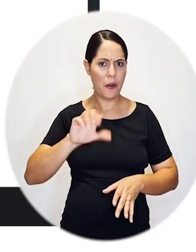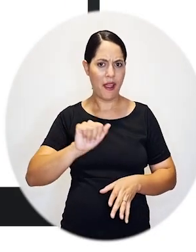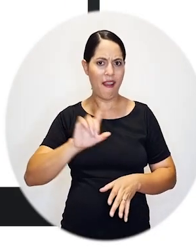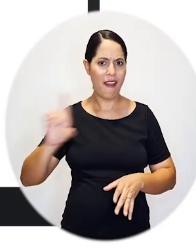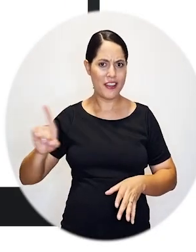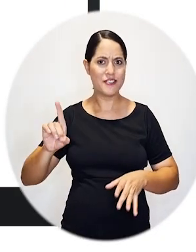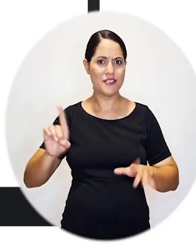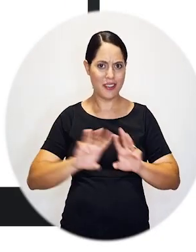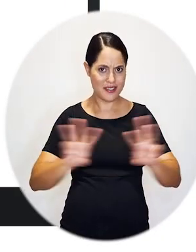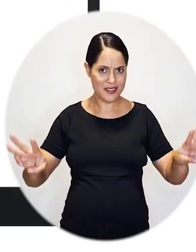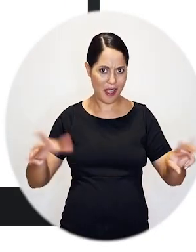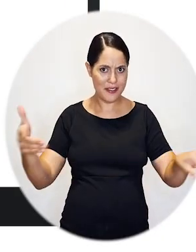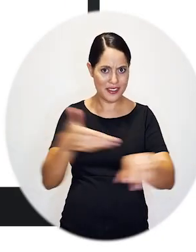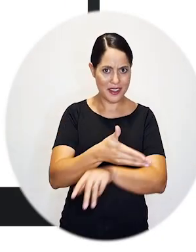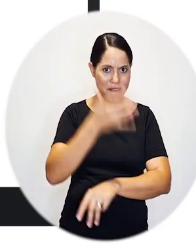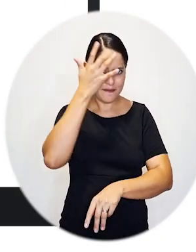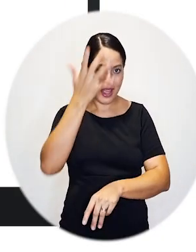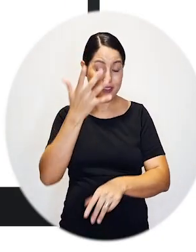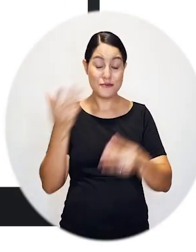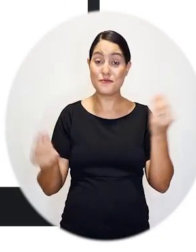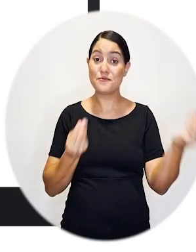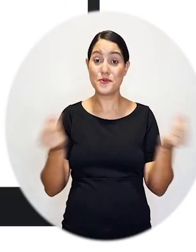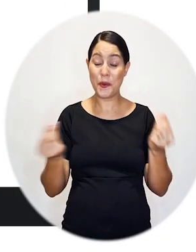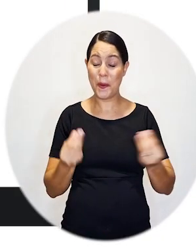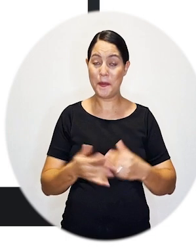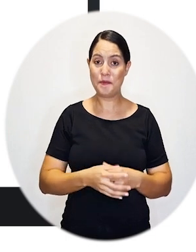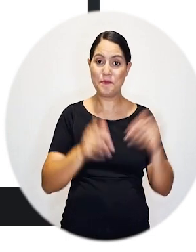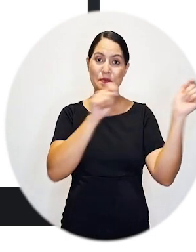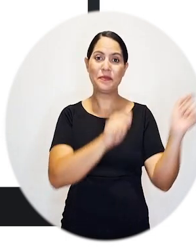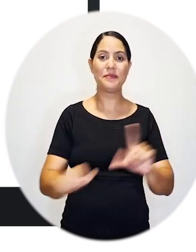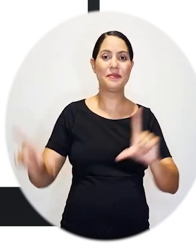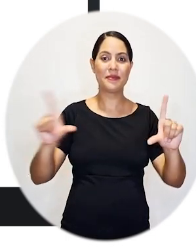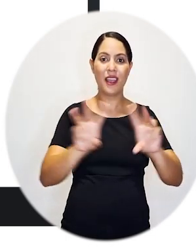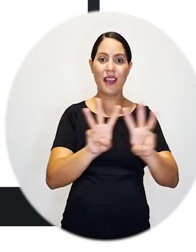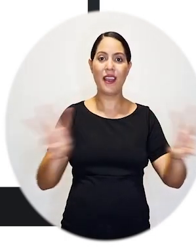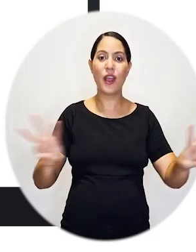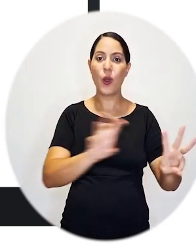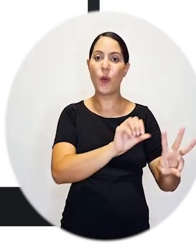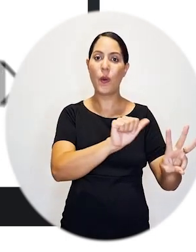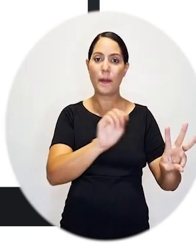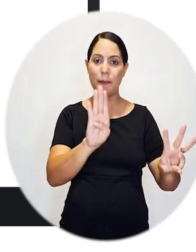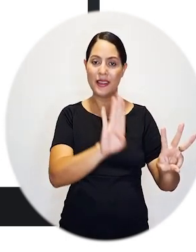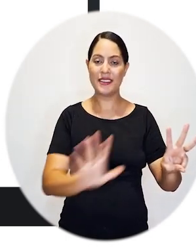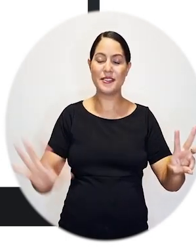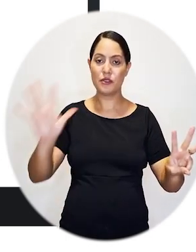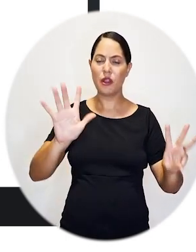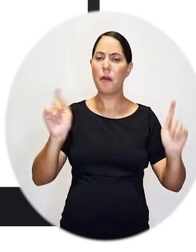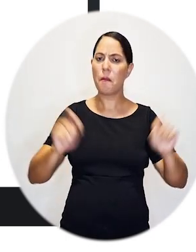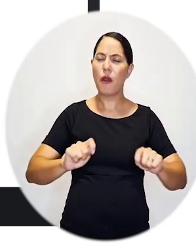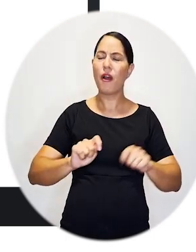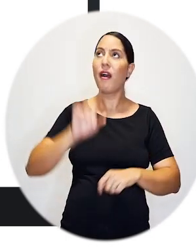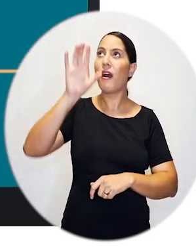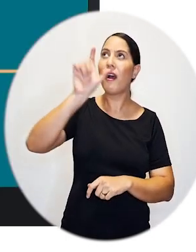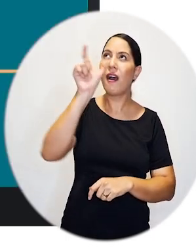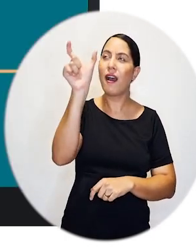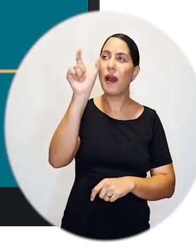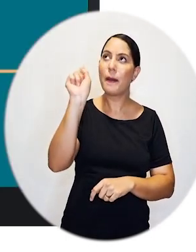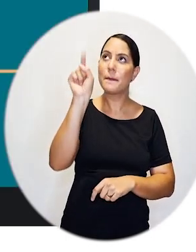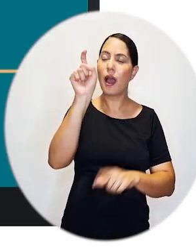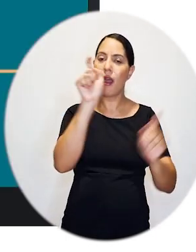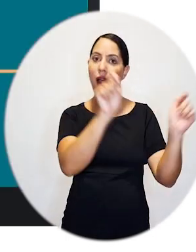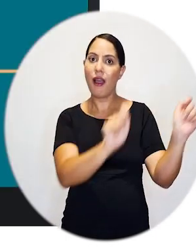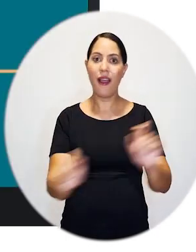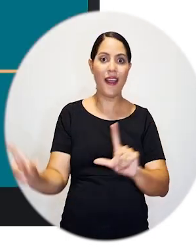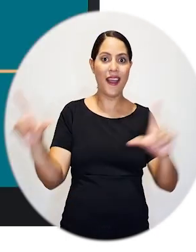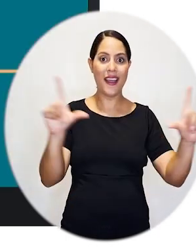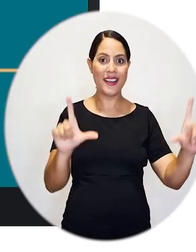da CONCAD pelo site da Ordem dos Advogados do Brasil? Na página da OAB Nacional, basta clicar no ícone CONCAD, que